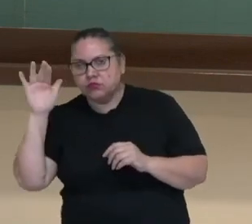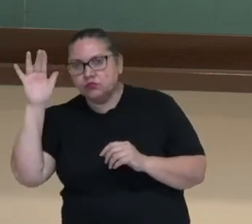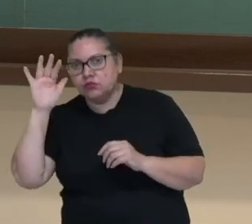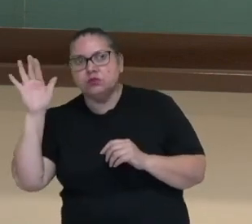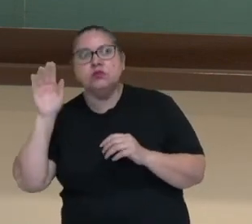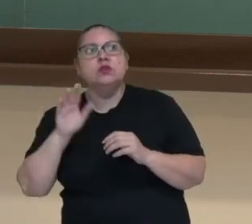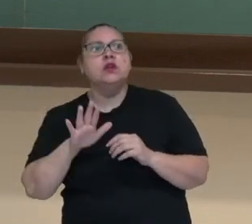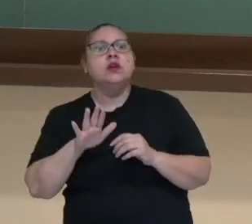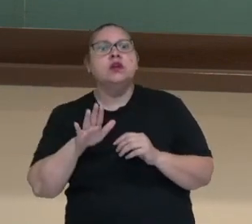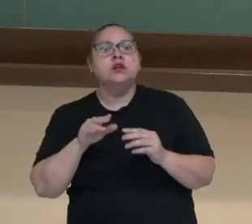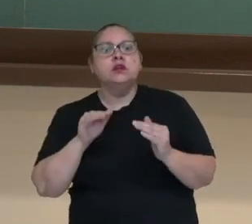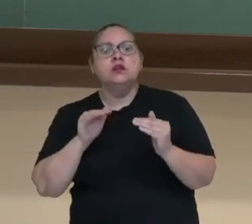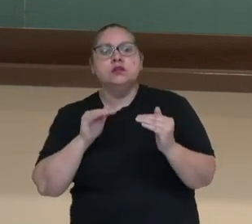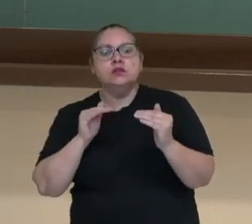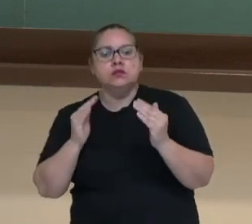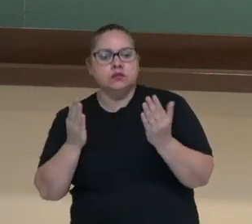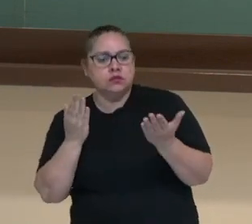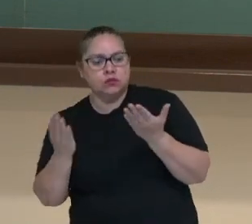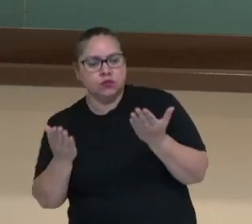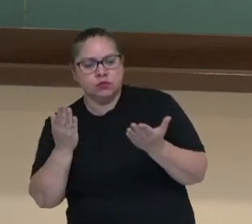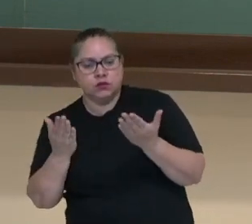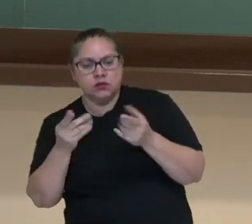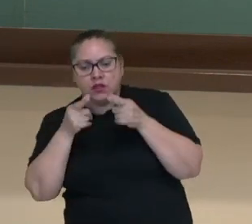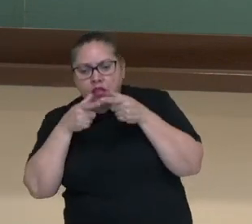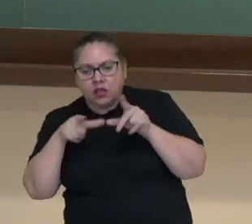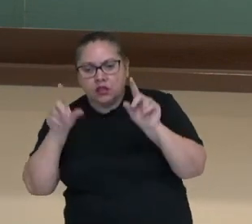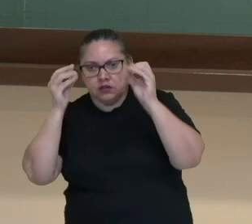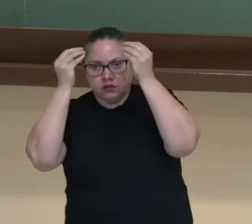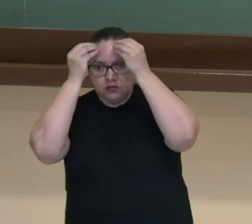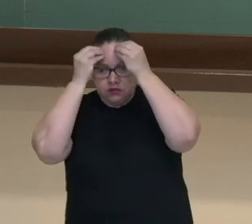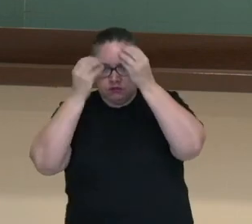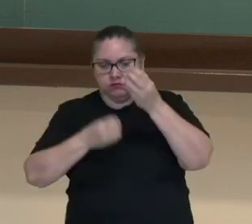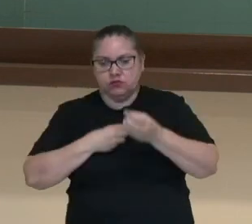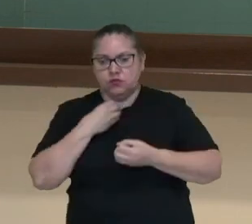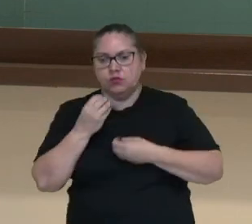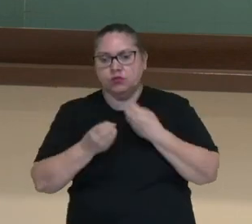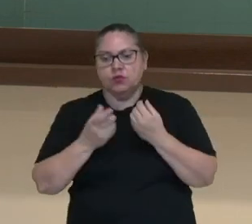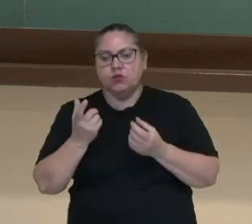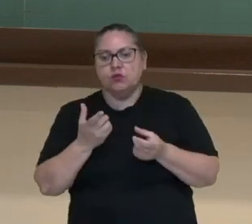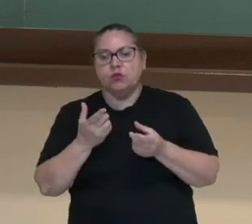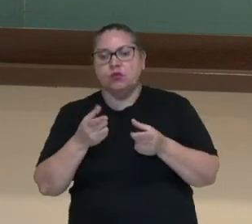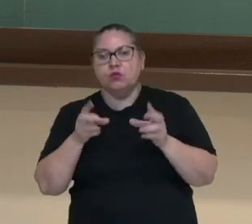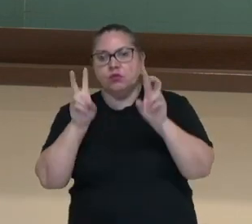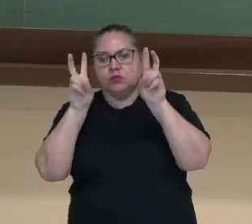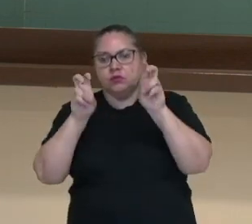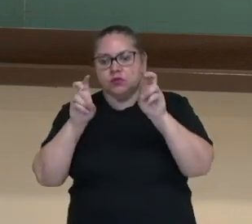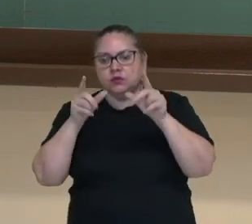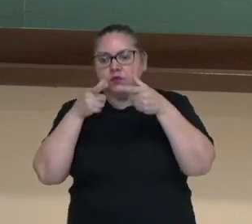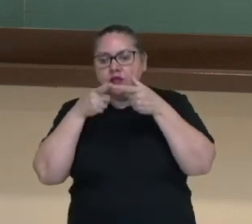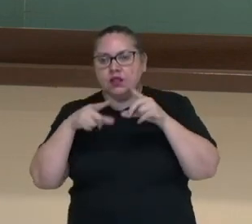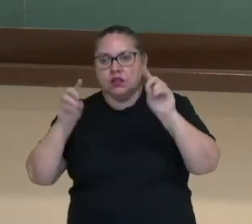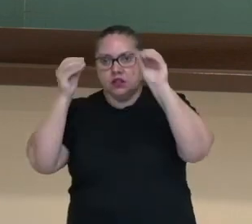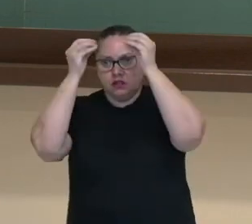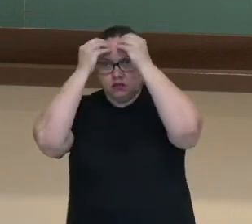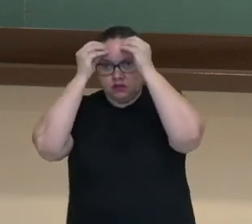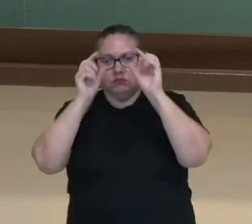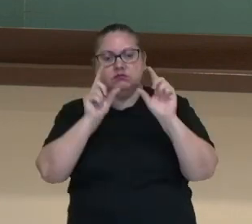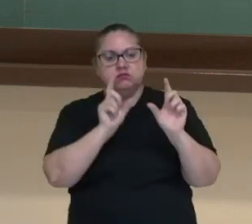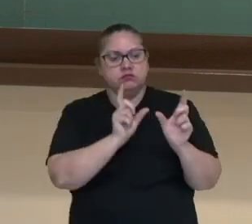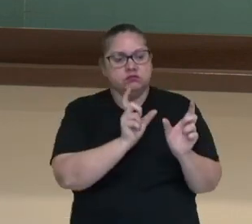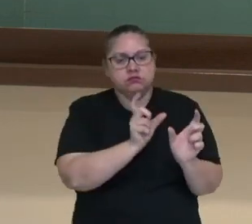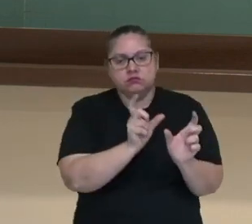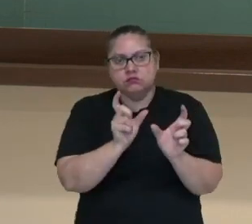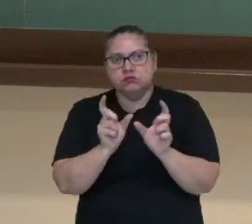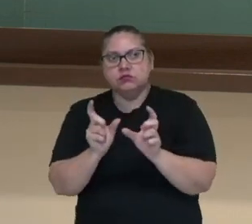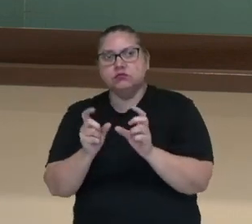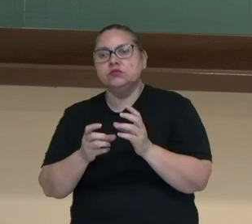Lispector, comparamos o tema e a linguagem trabalhada no poema com o tema da linguagem utilizada na tira